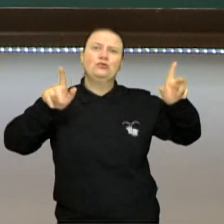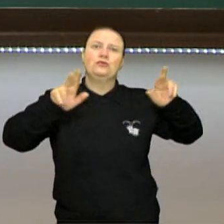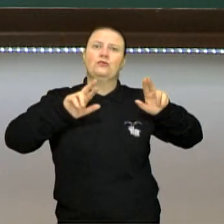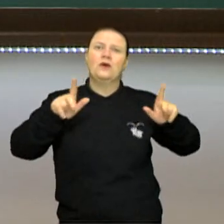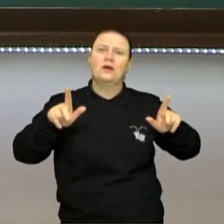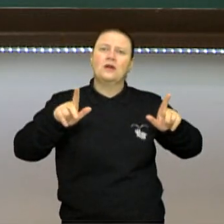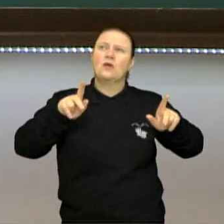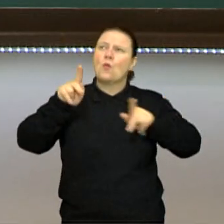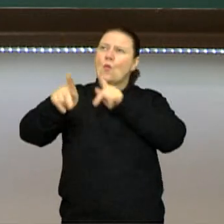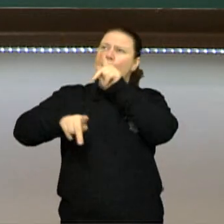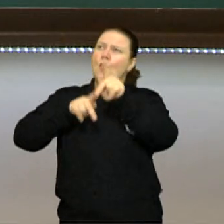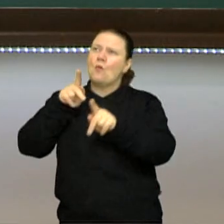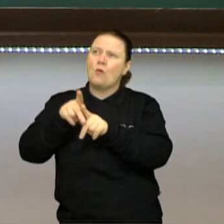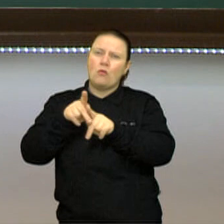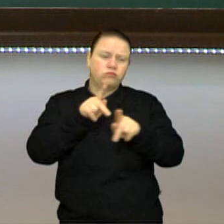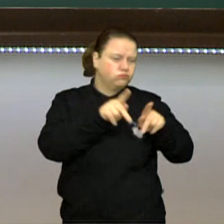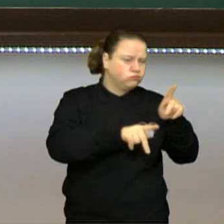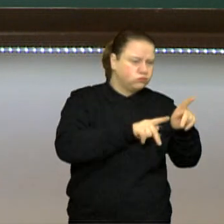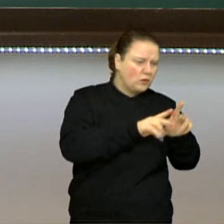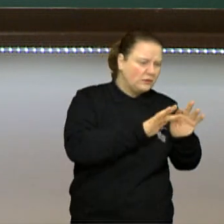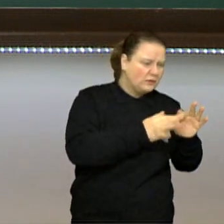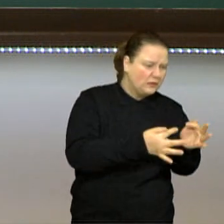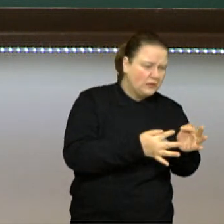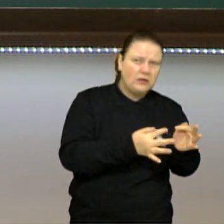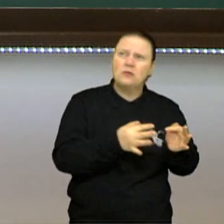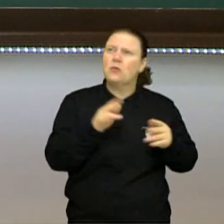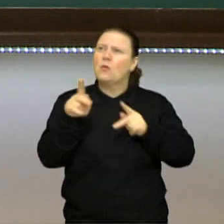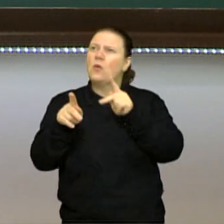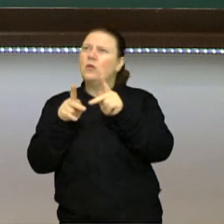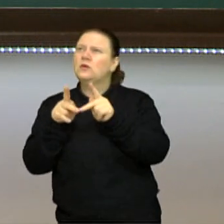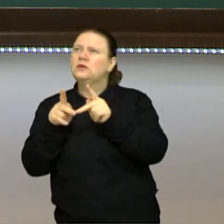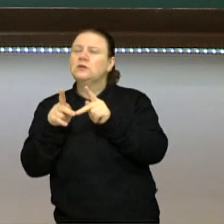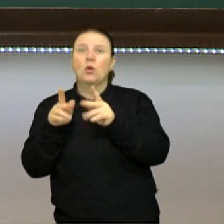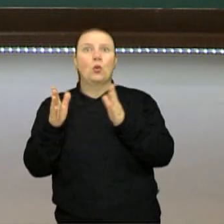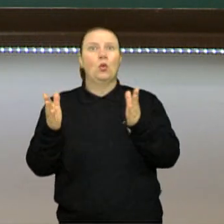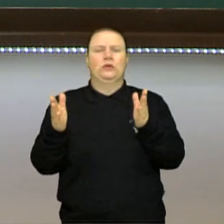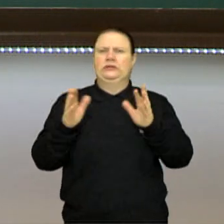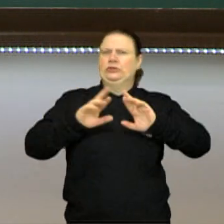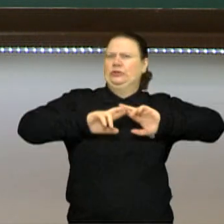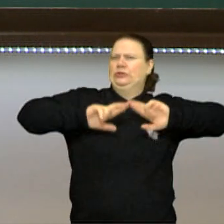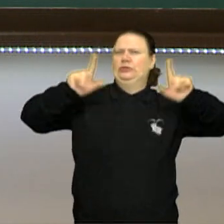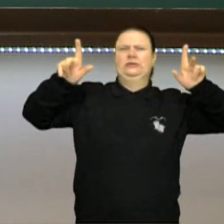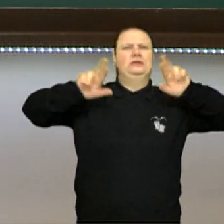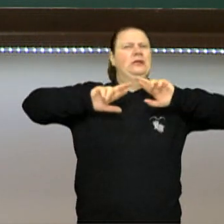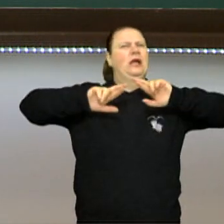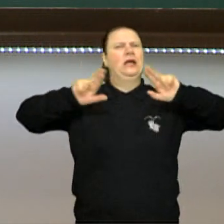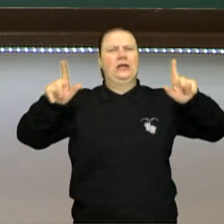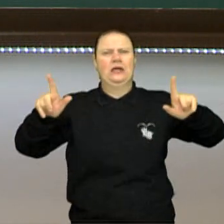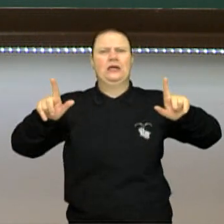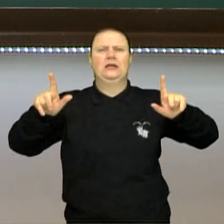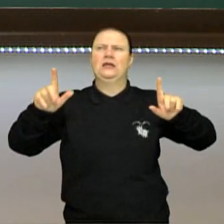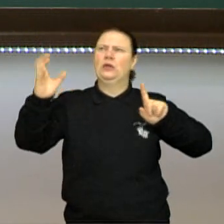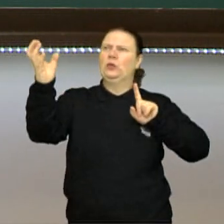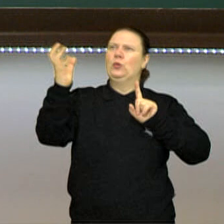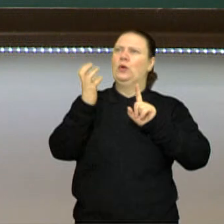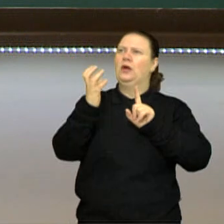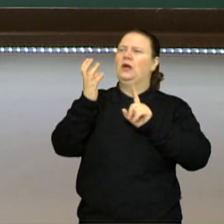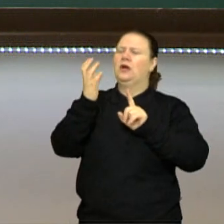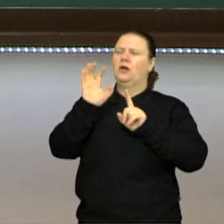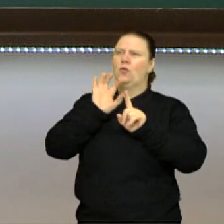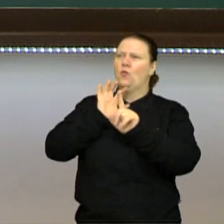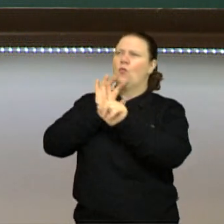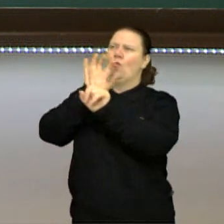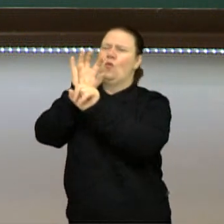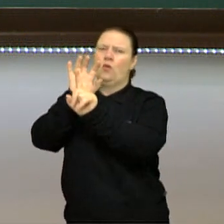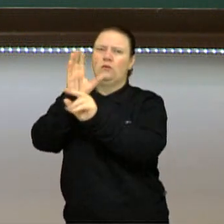unindo ali, agregando e formando a identidade nacional, né? A identidade brasileira, que tem toda a nossa dança,